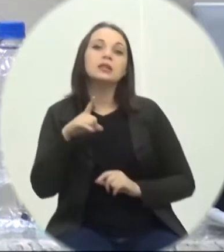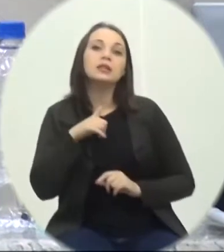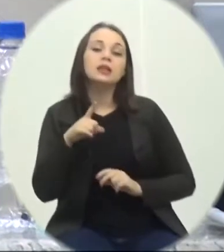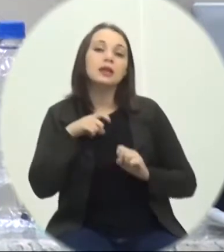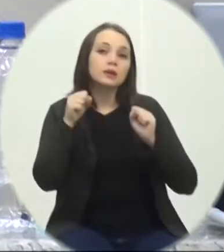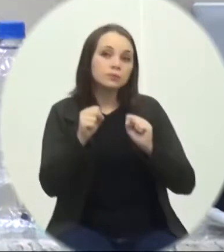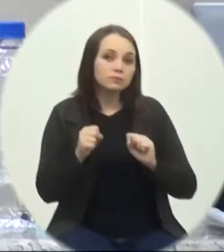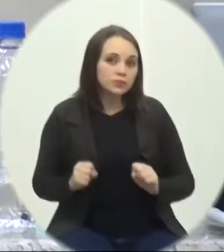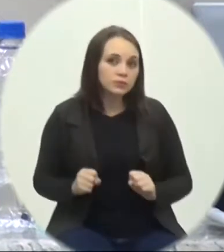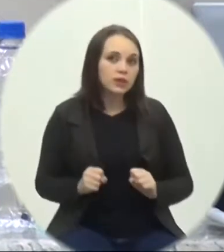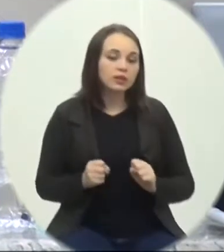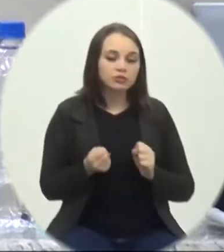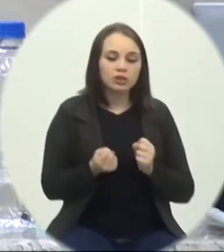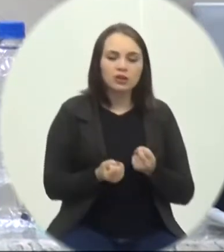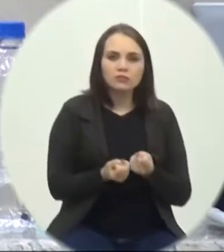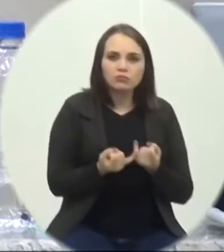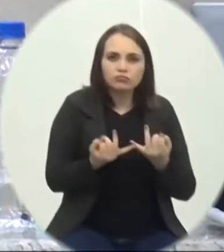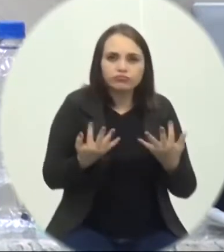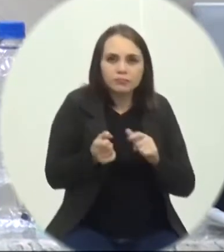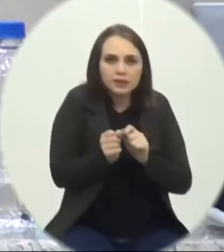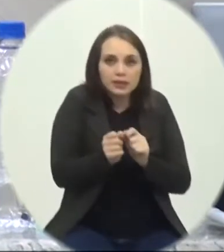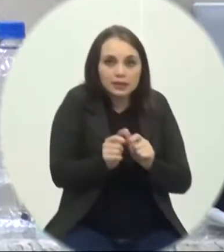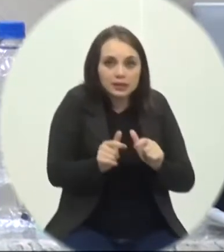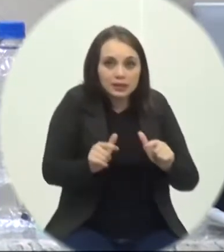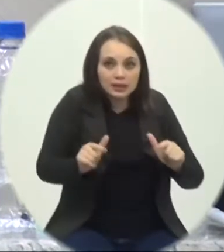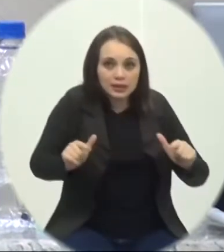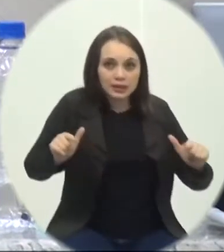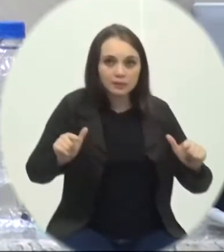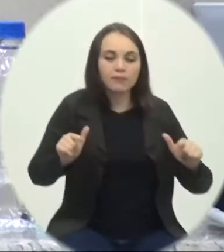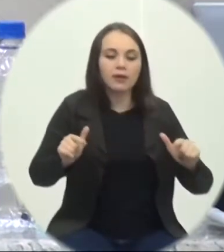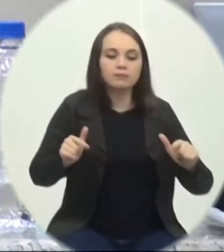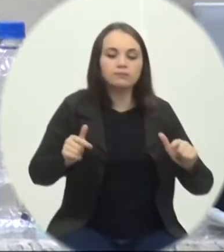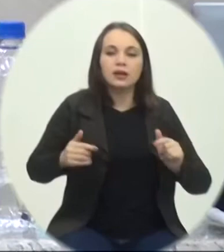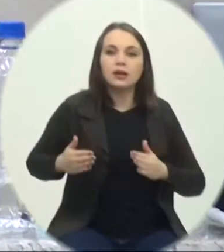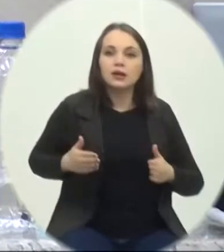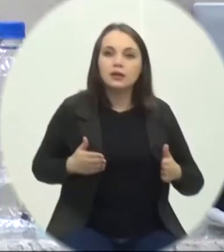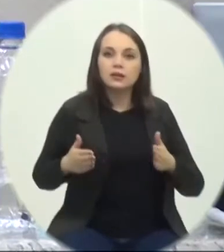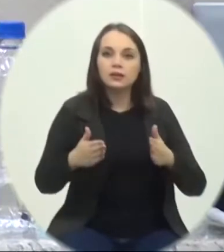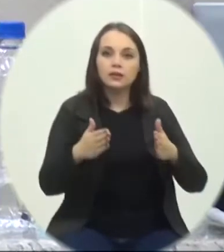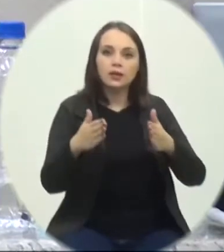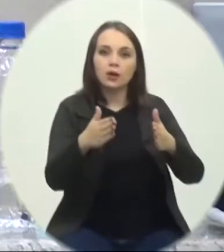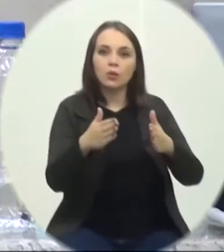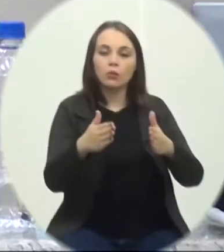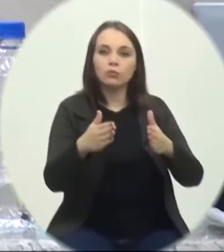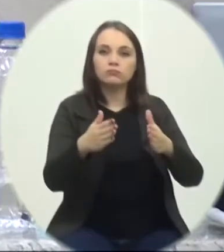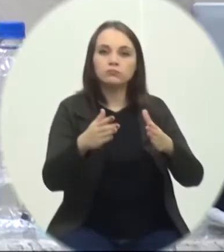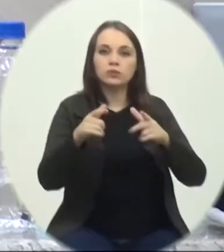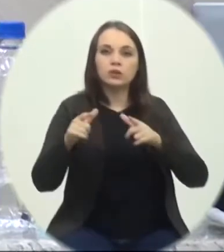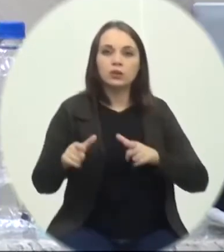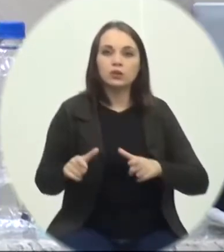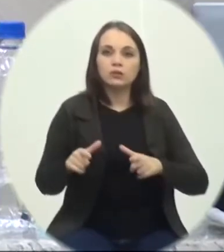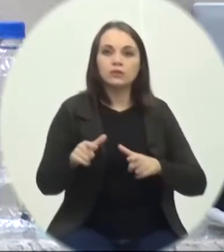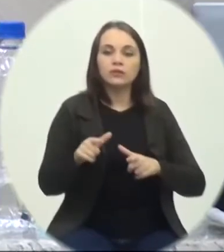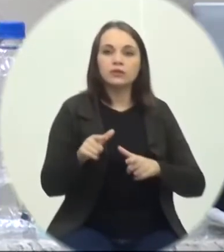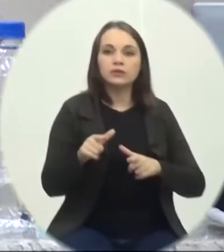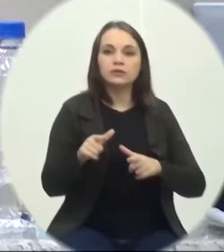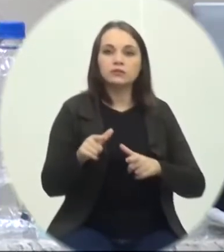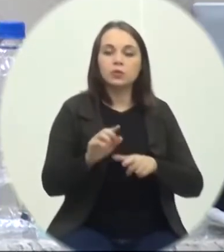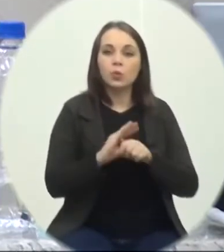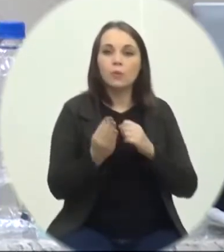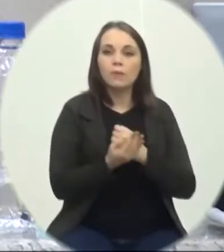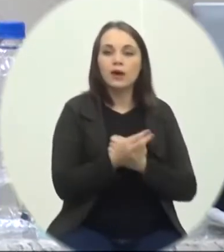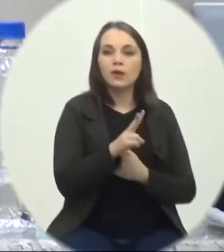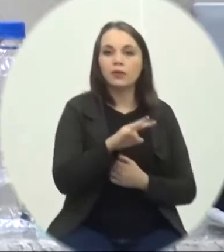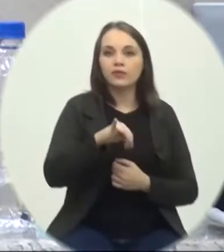roçada De vegetação E limpeza Nas margens Das ruas Localizadas No loteamento Vila Real Bairro Vila Nova Esperança